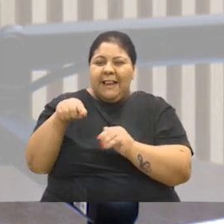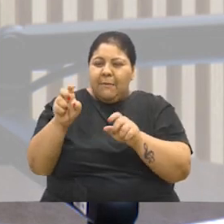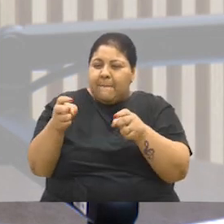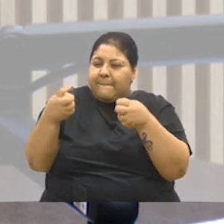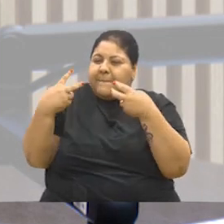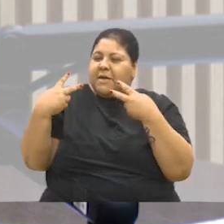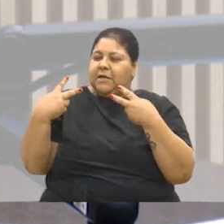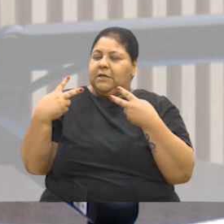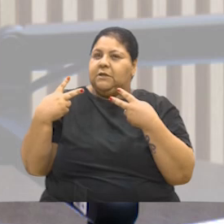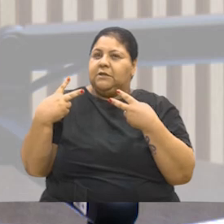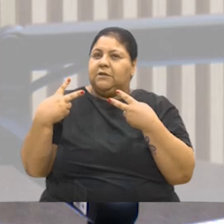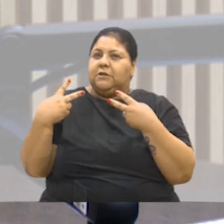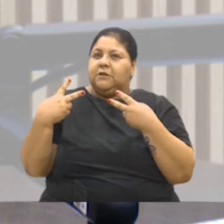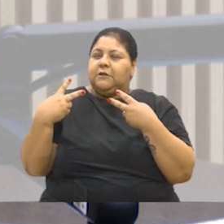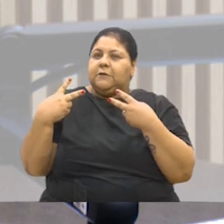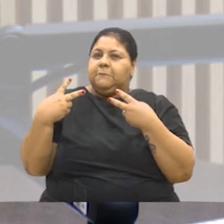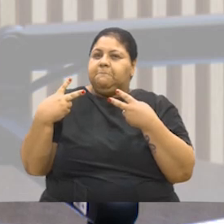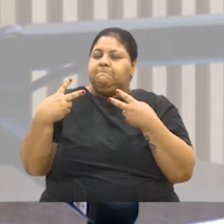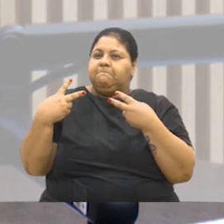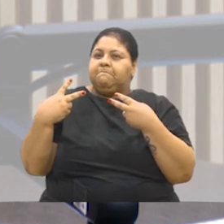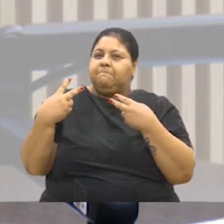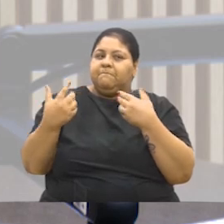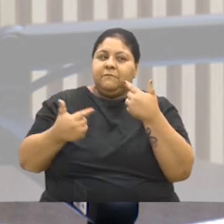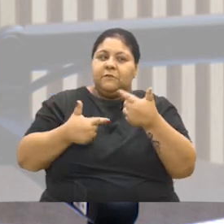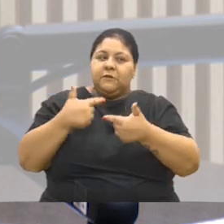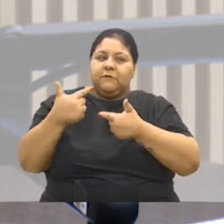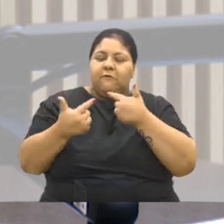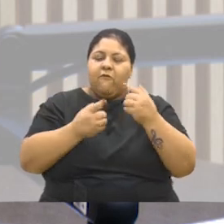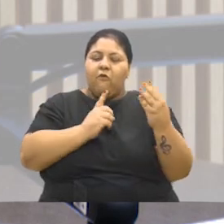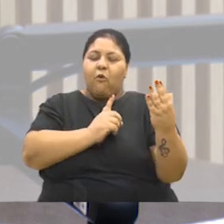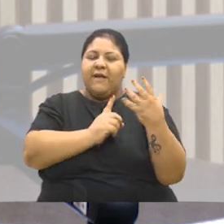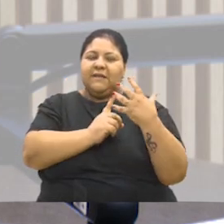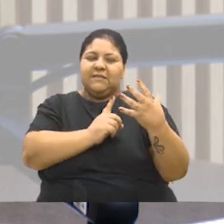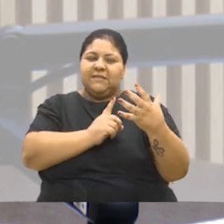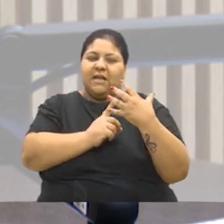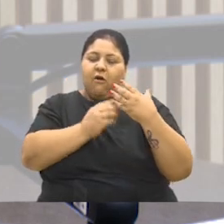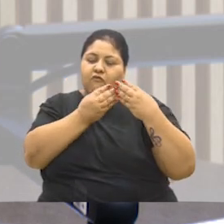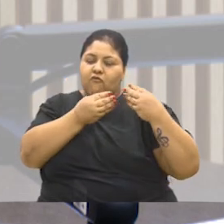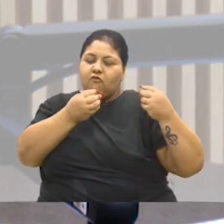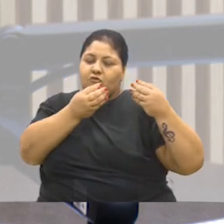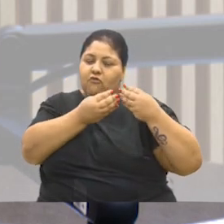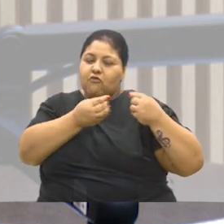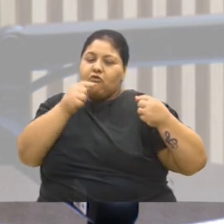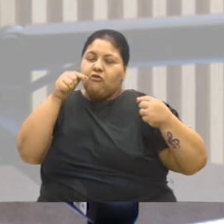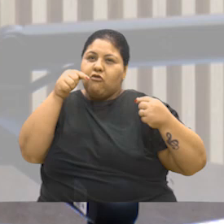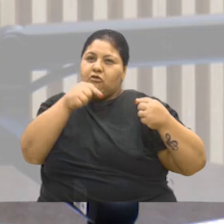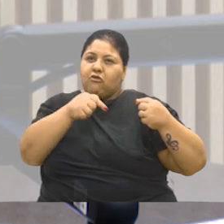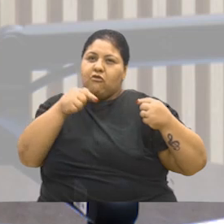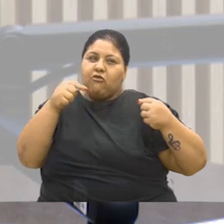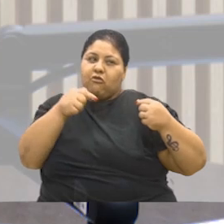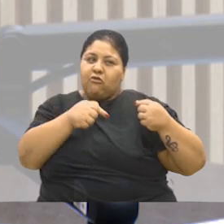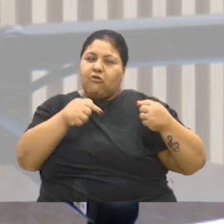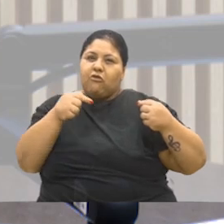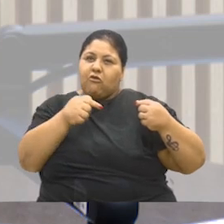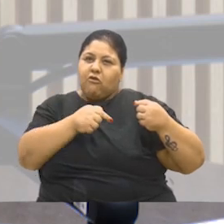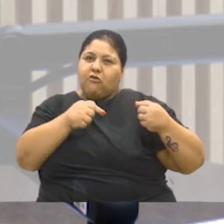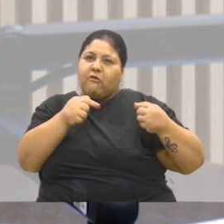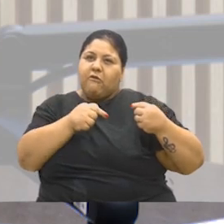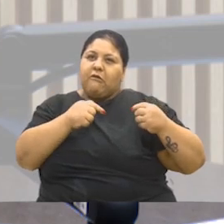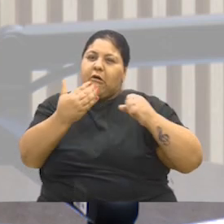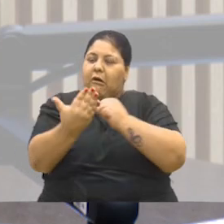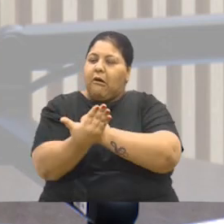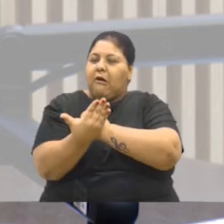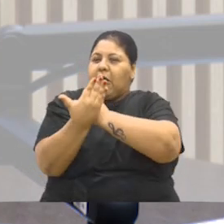atuavam muito no sutil. E isso acabava trazendo muitos benefícios para nós